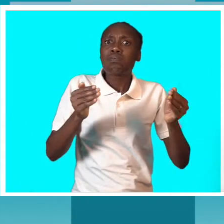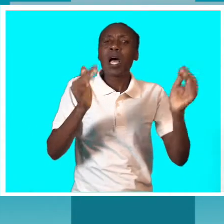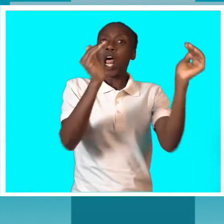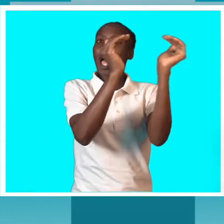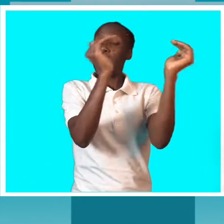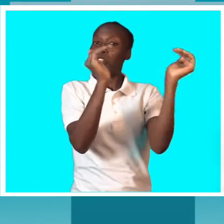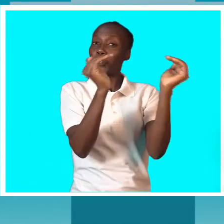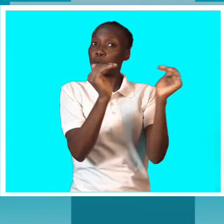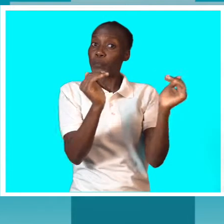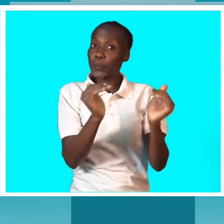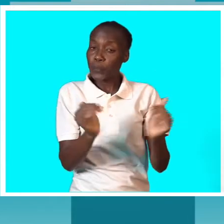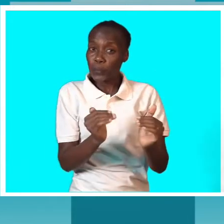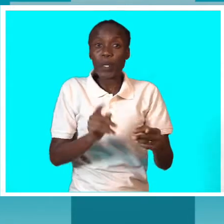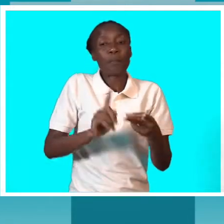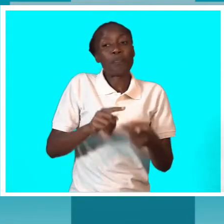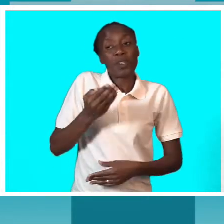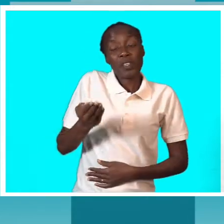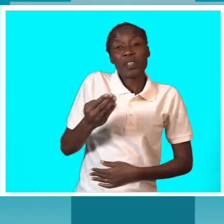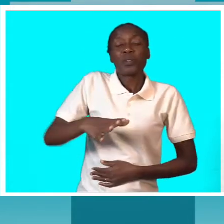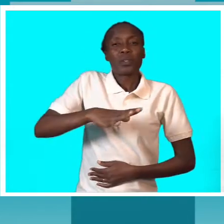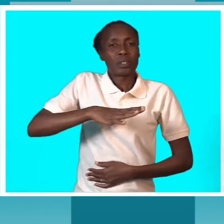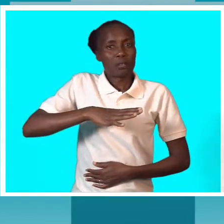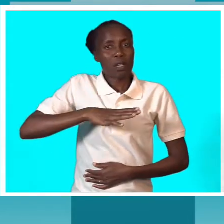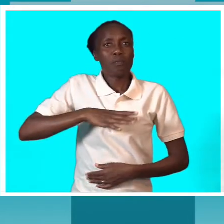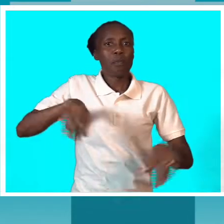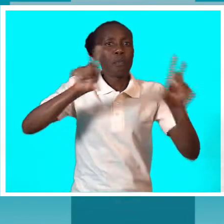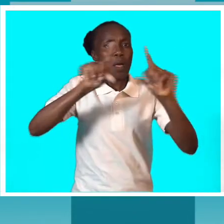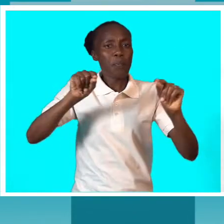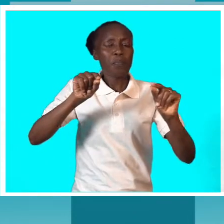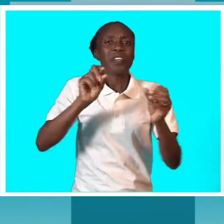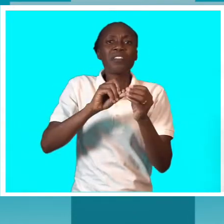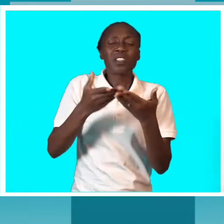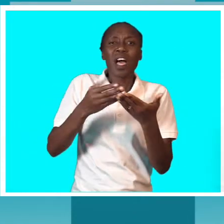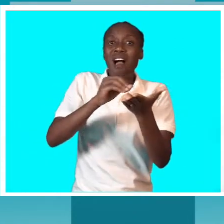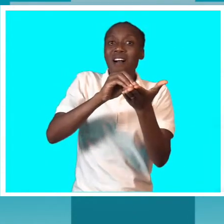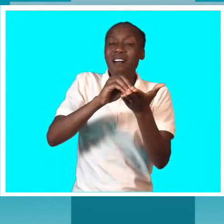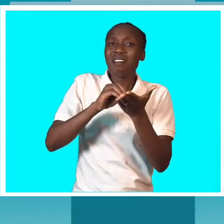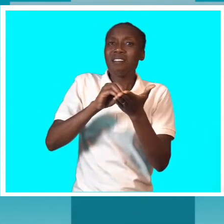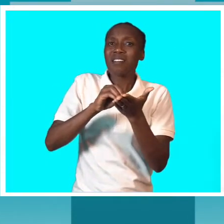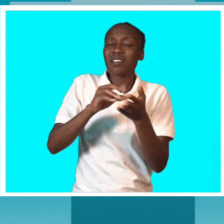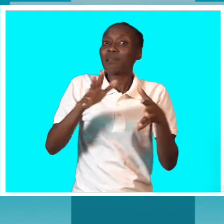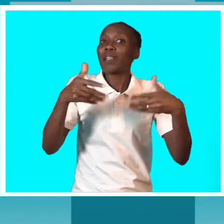E isso passa necessariamente por a questão da acessibilidade, a questão de